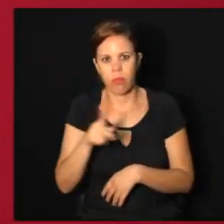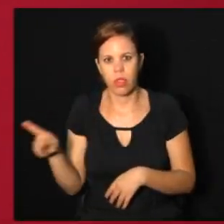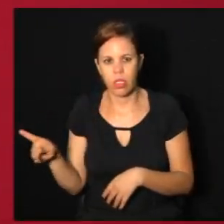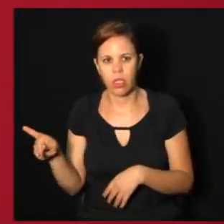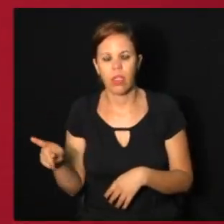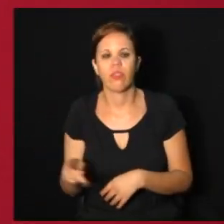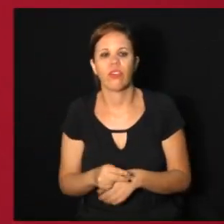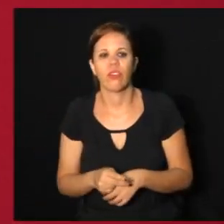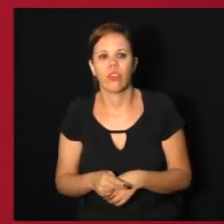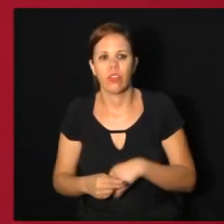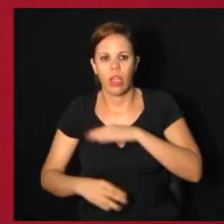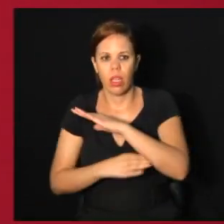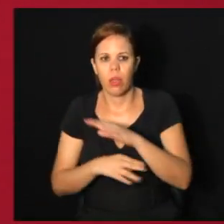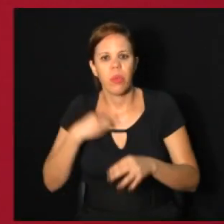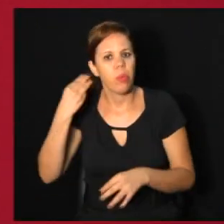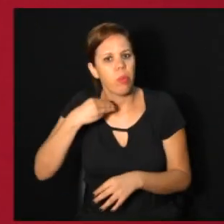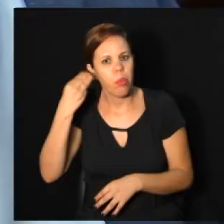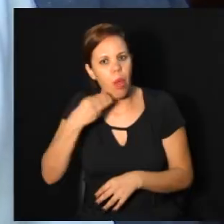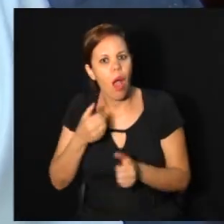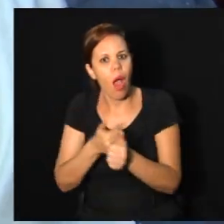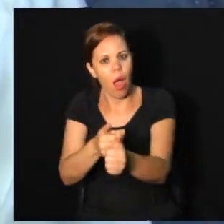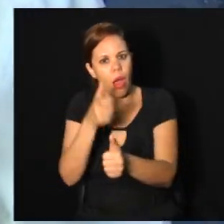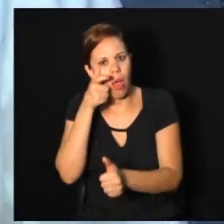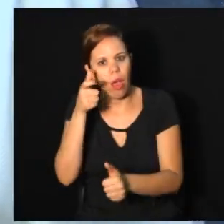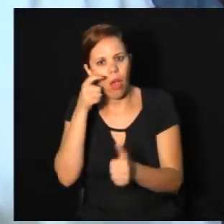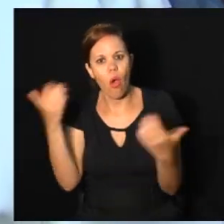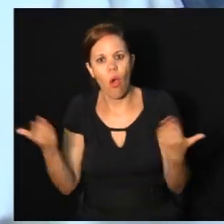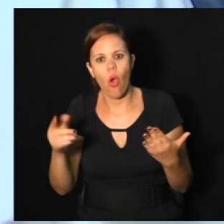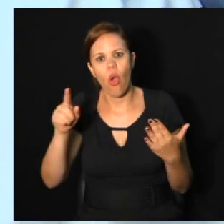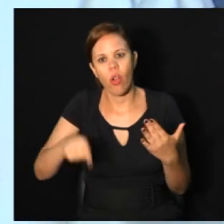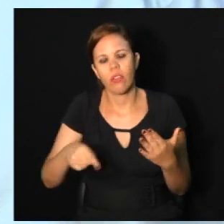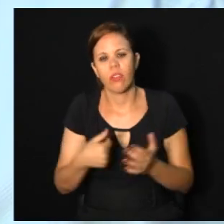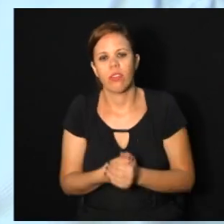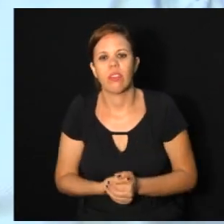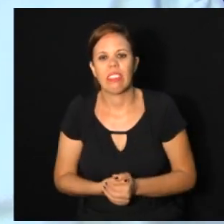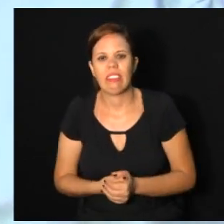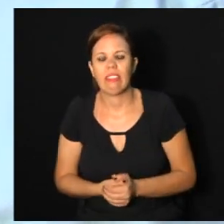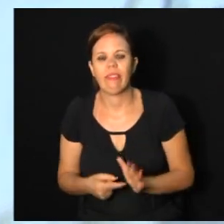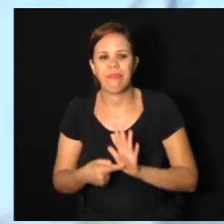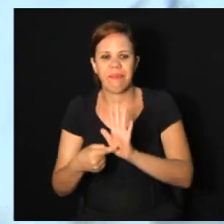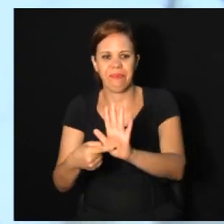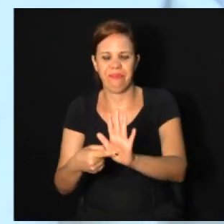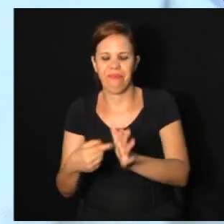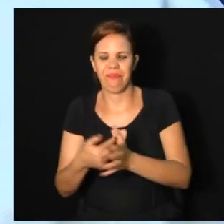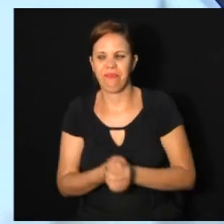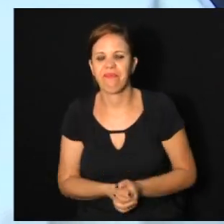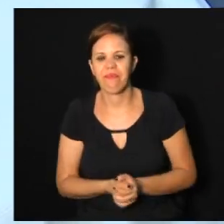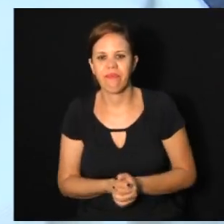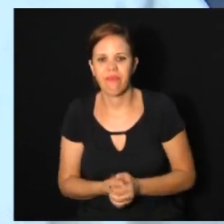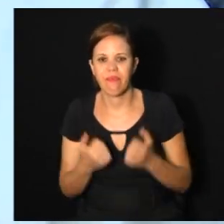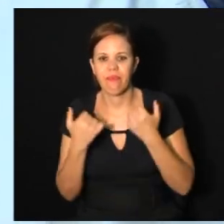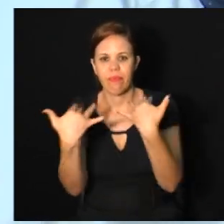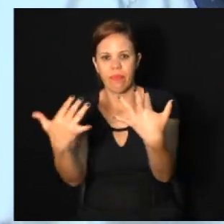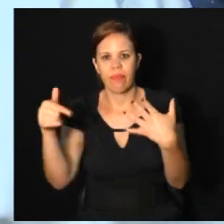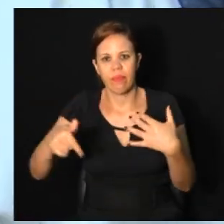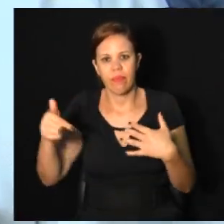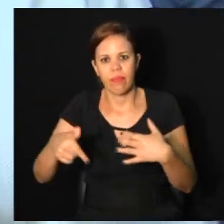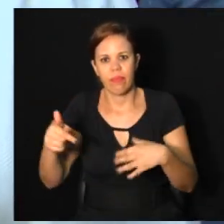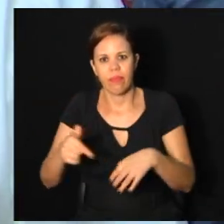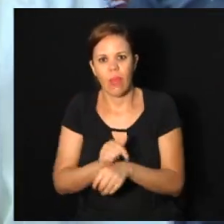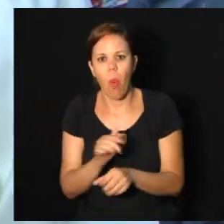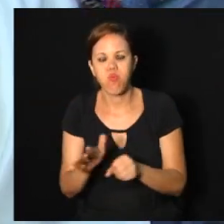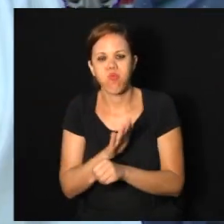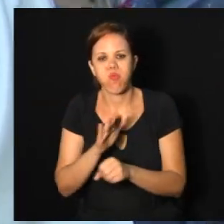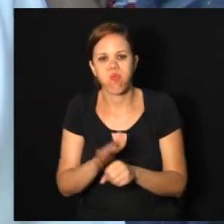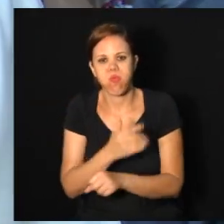Marcos Bernadelli, acompanhou o evento. Hoje essa posse é uma demonstração, o auditório aqui totalmente